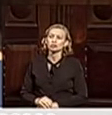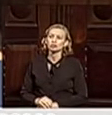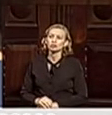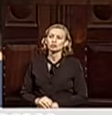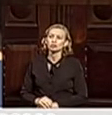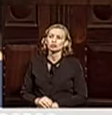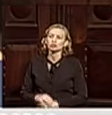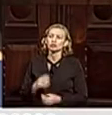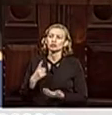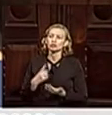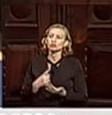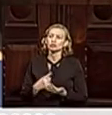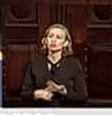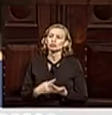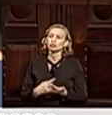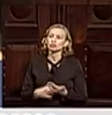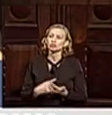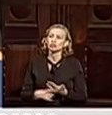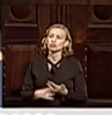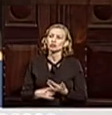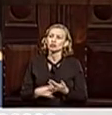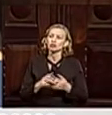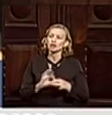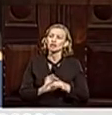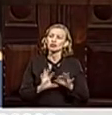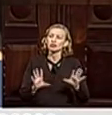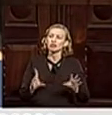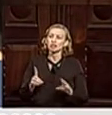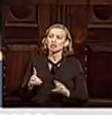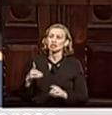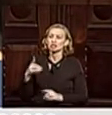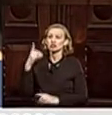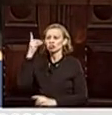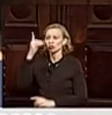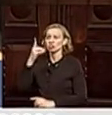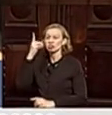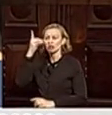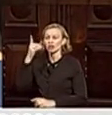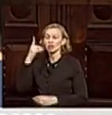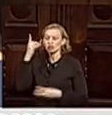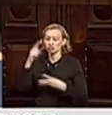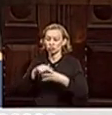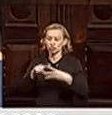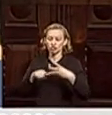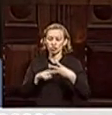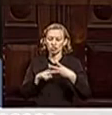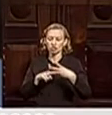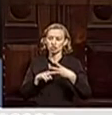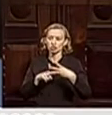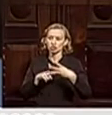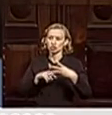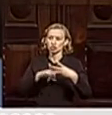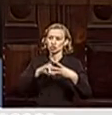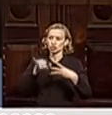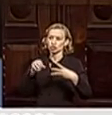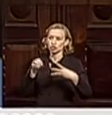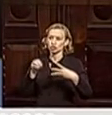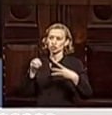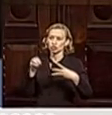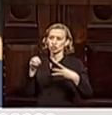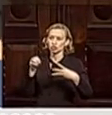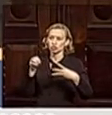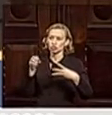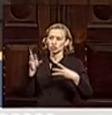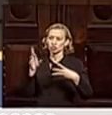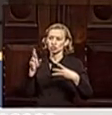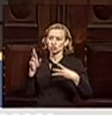que votou pela soltura dos deputados Jorge Pisciani, Paulo Melo e Edson Albertassi.